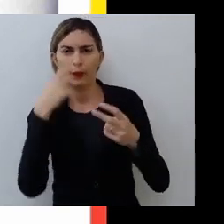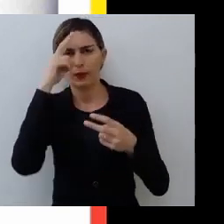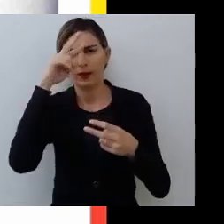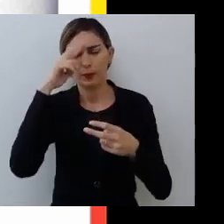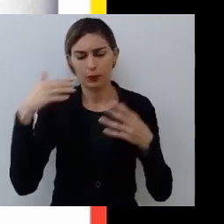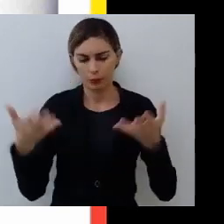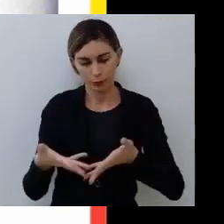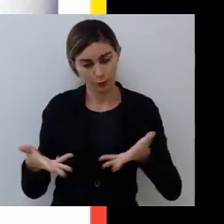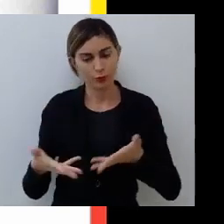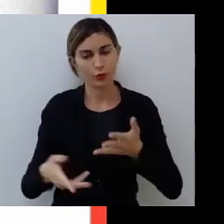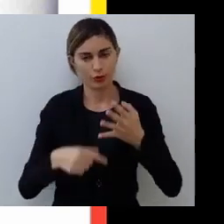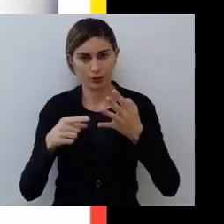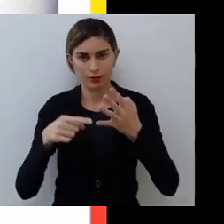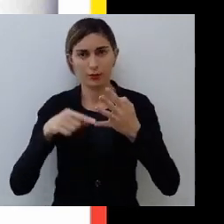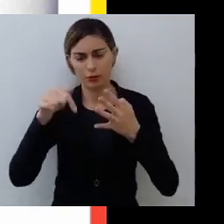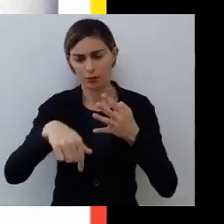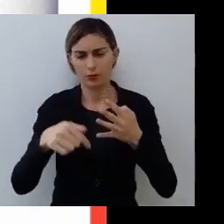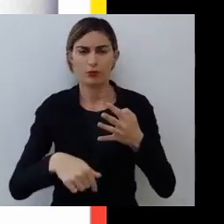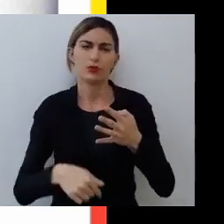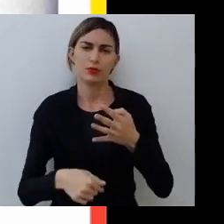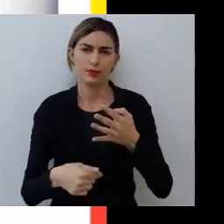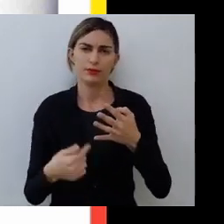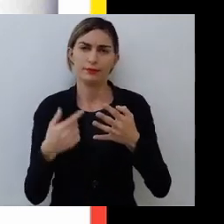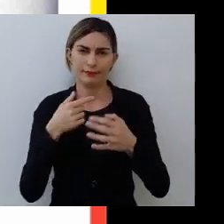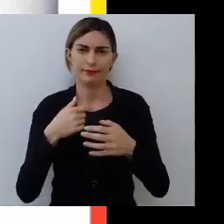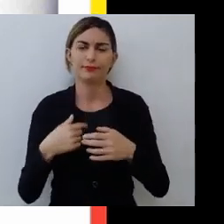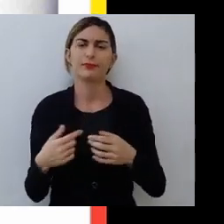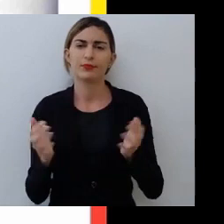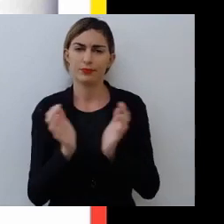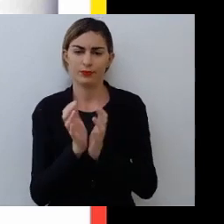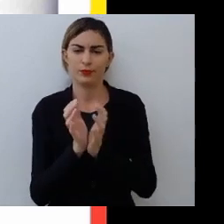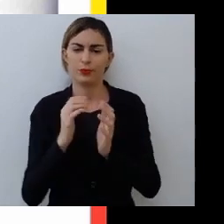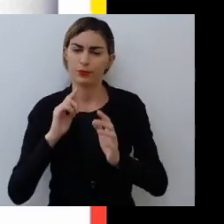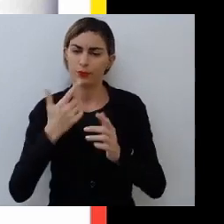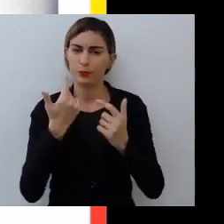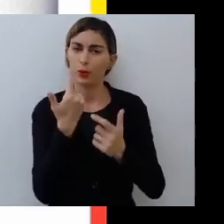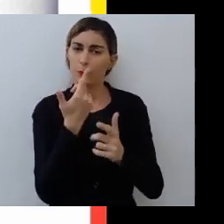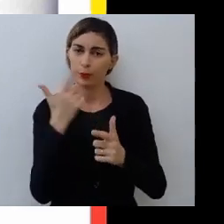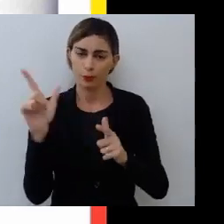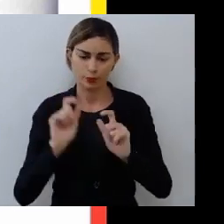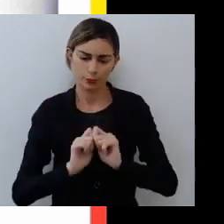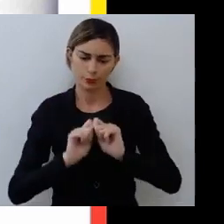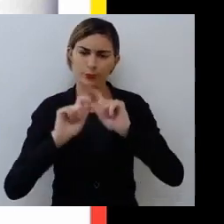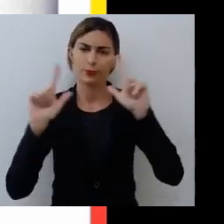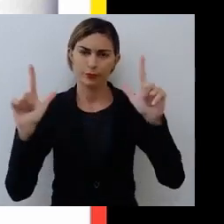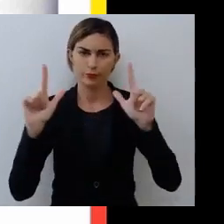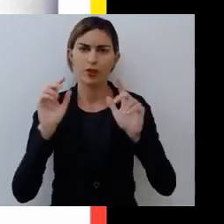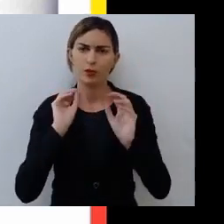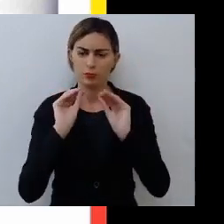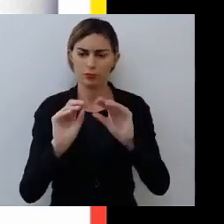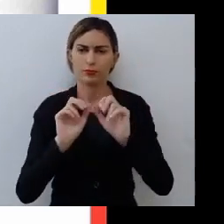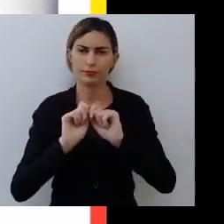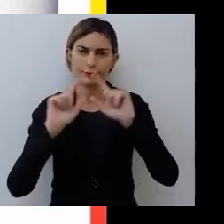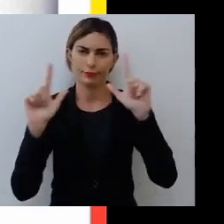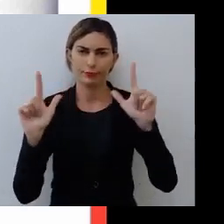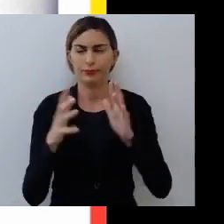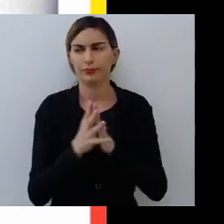viemos nós, o Homo sapiens. Passa para o próximo slide aí, por favor. Joga o slide aí na tela.